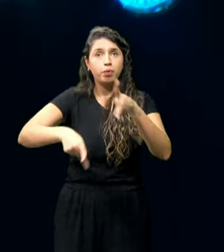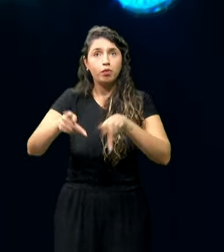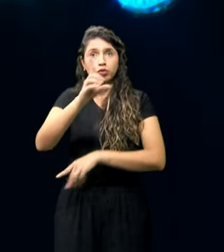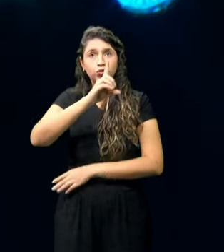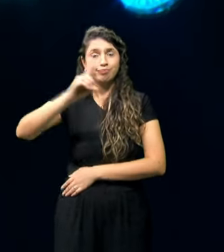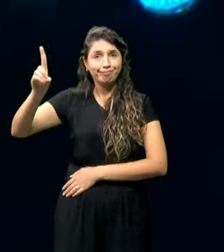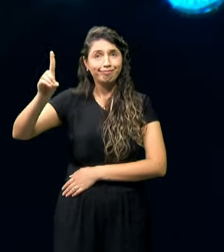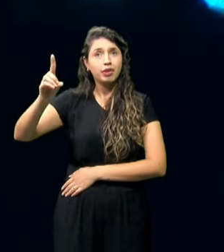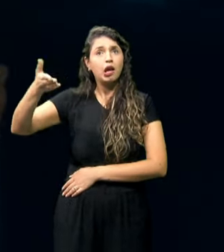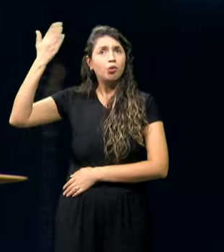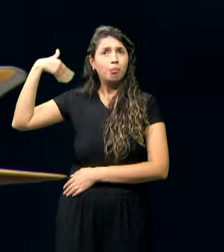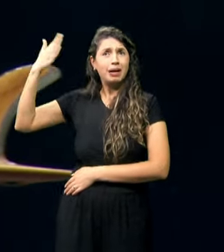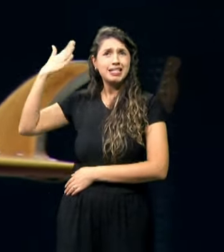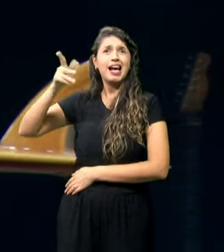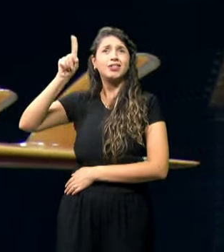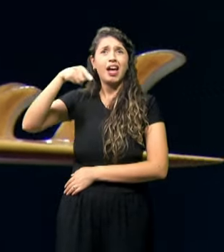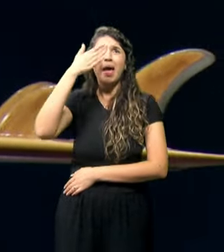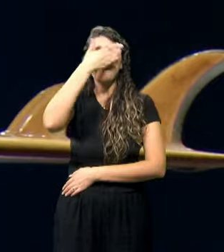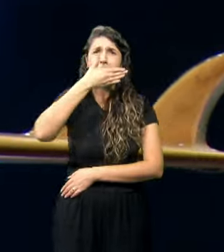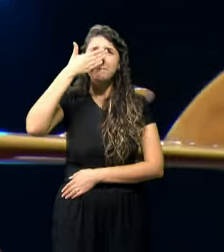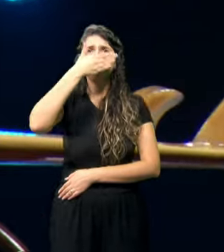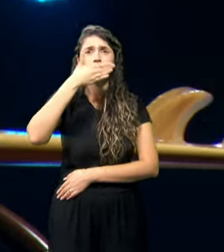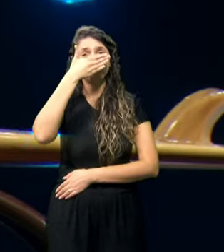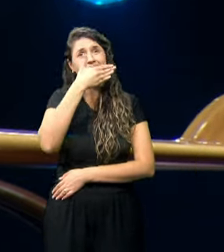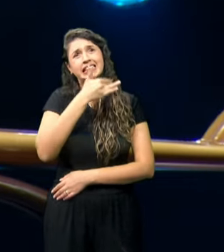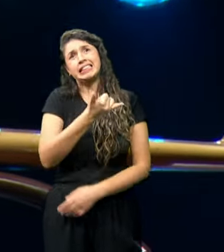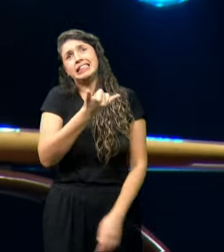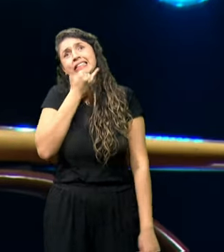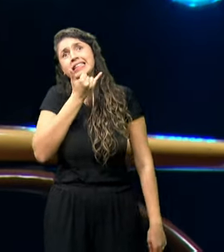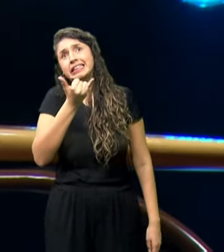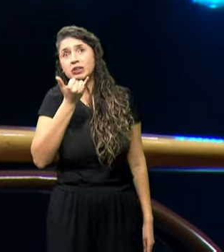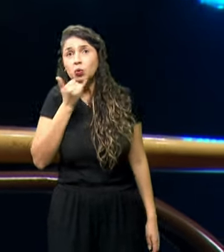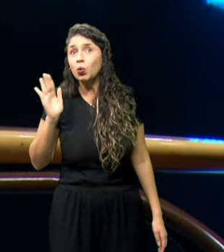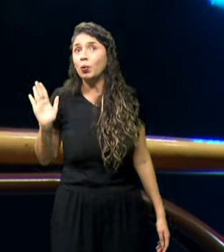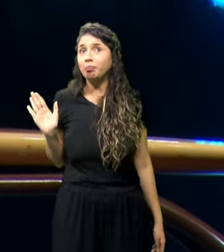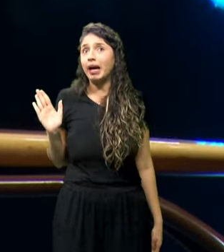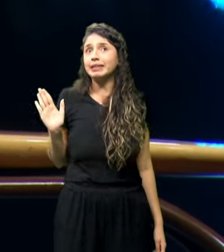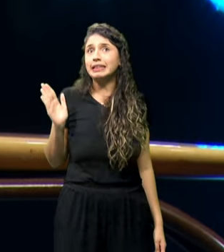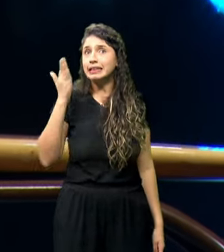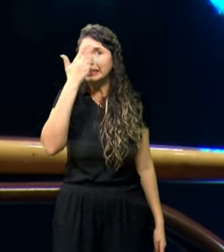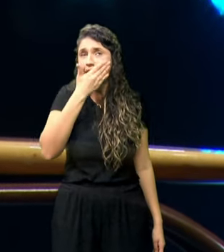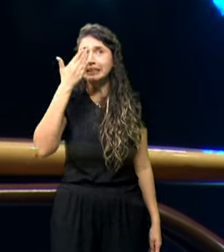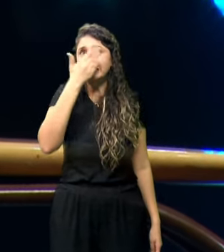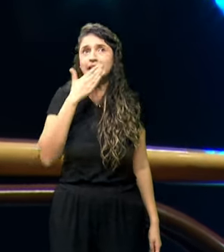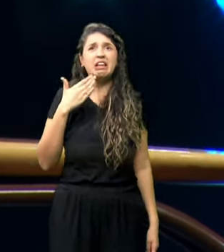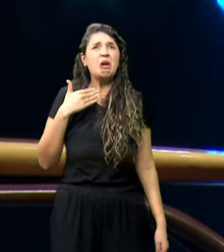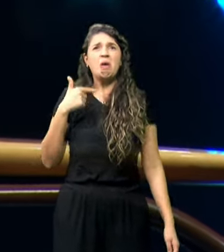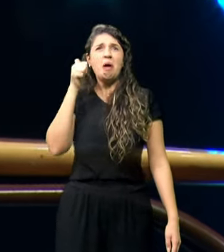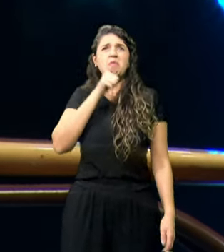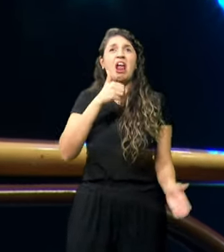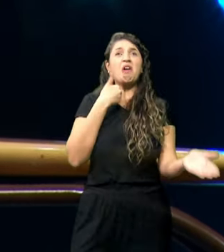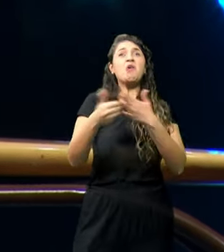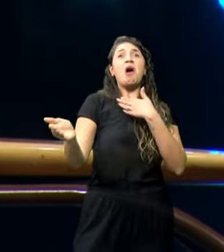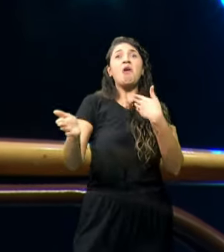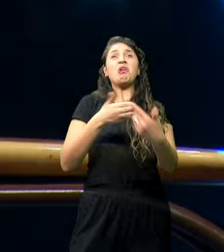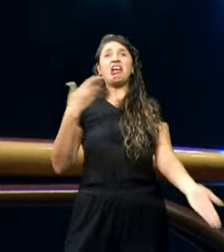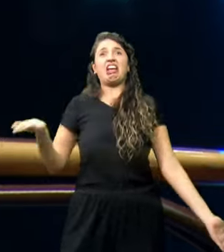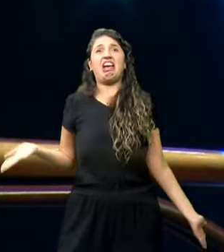uma prostituta, desculpa a linguagem forte. Segundo alguns, era uma vagabunda, uma mulher à toa da vida. Olha que essa